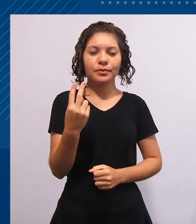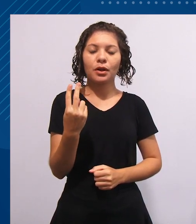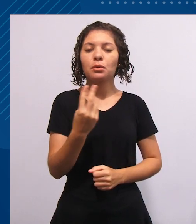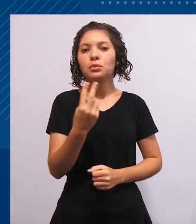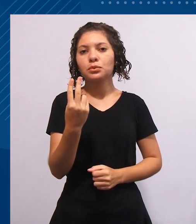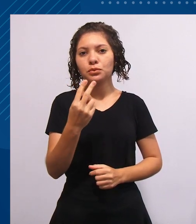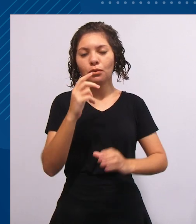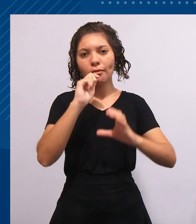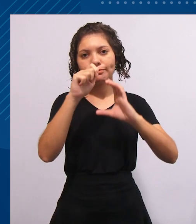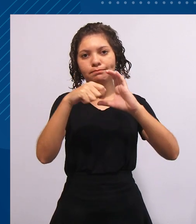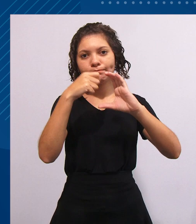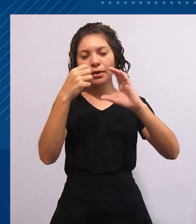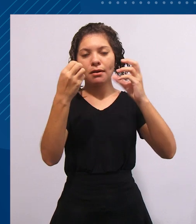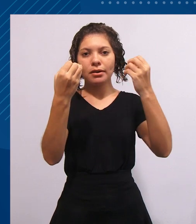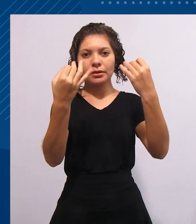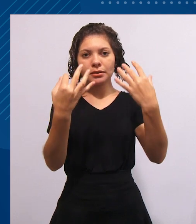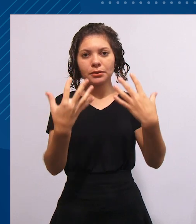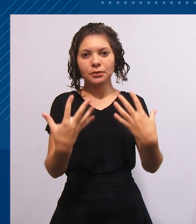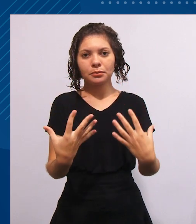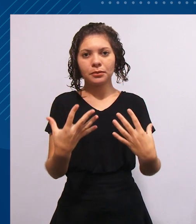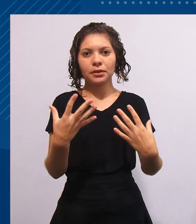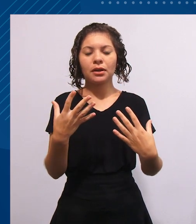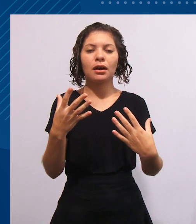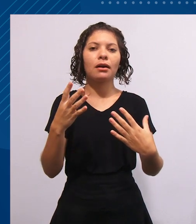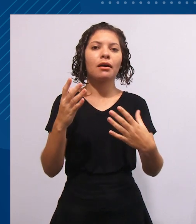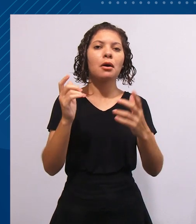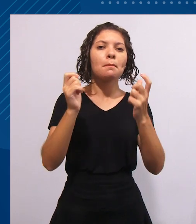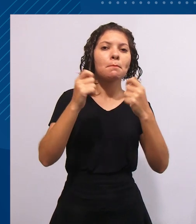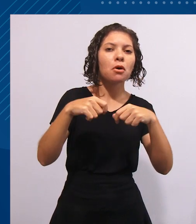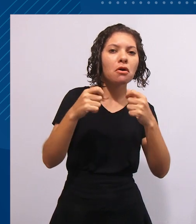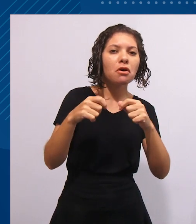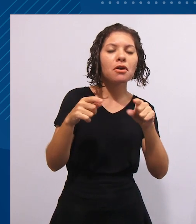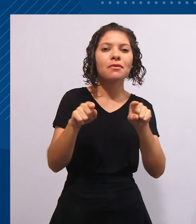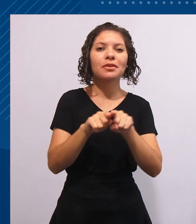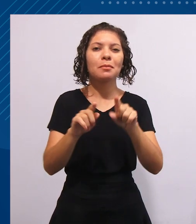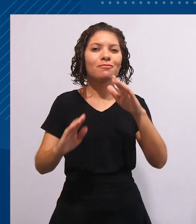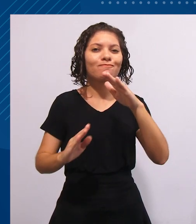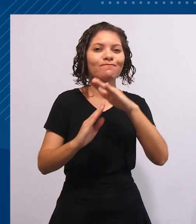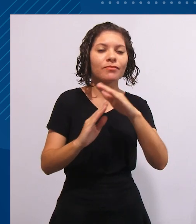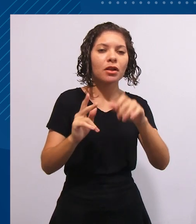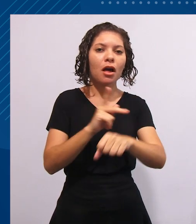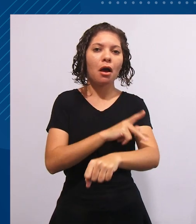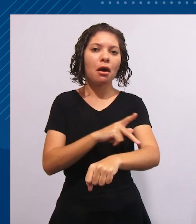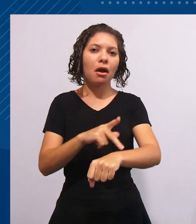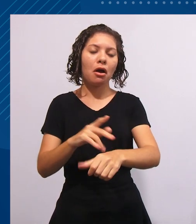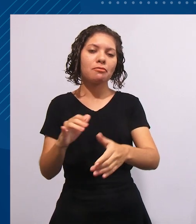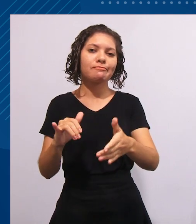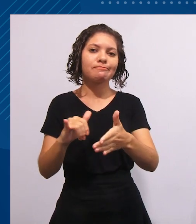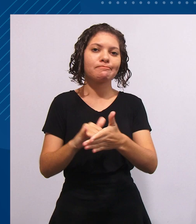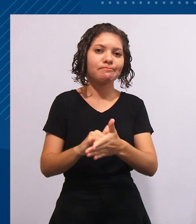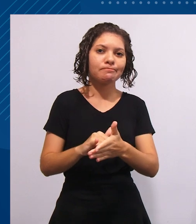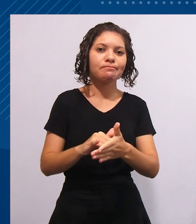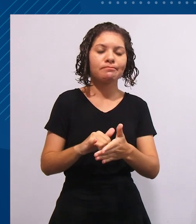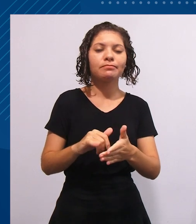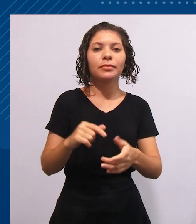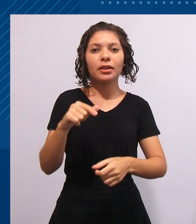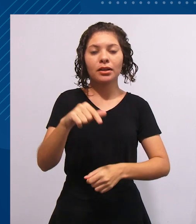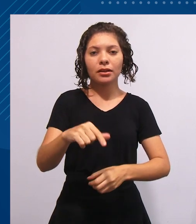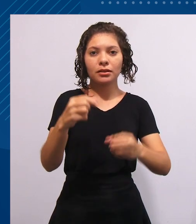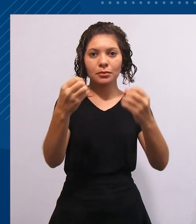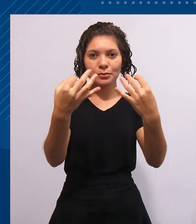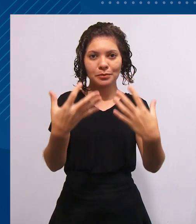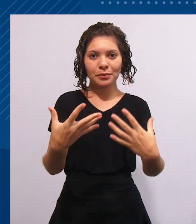possibilidades e as limitações da pedag do dispositivo que estamos trabalhando nesta série nós agradecemos aí a sua